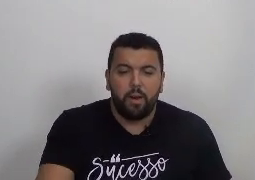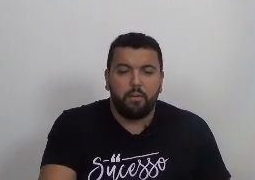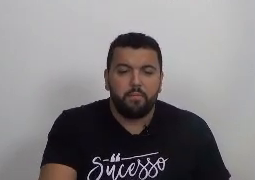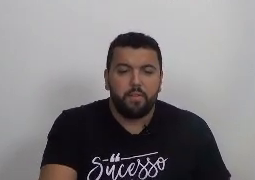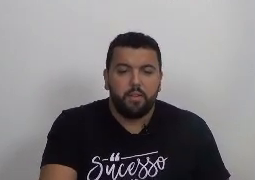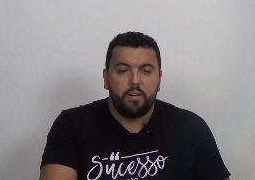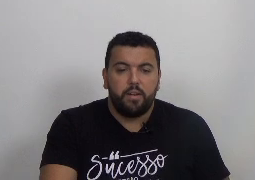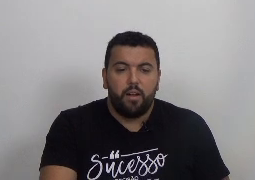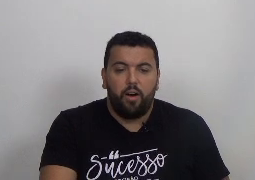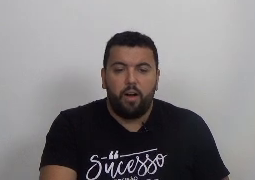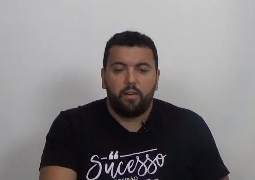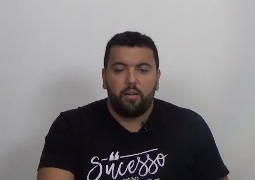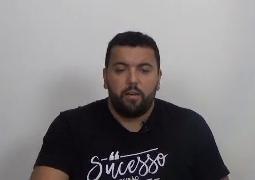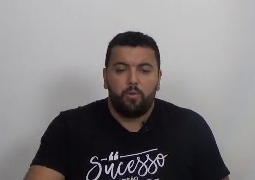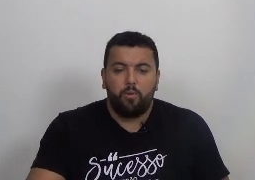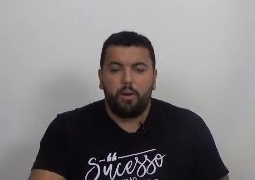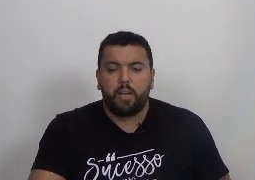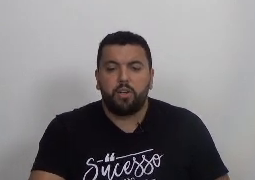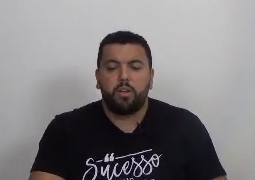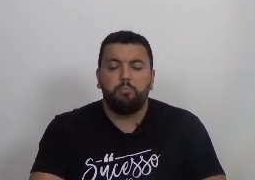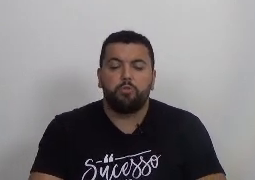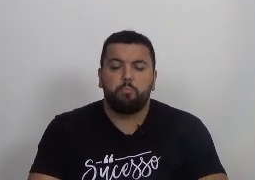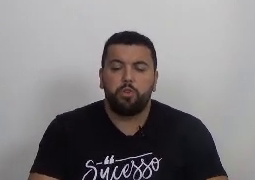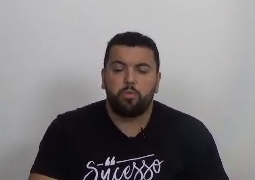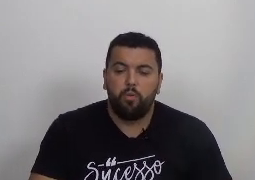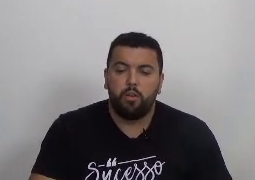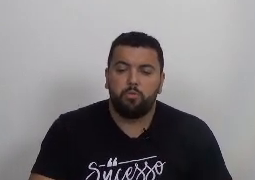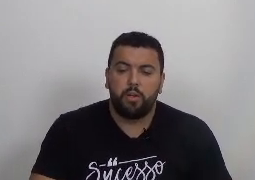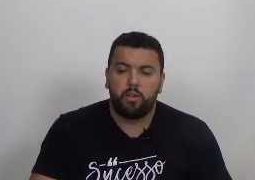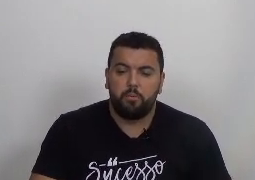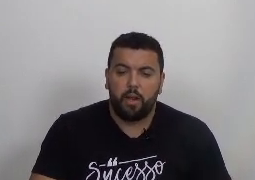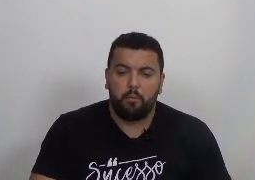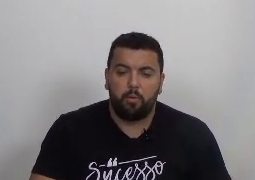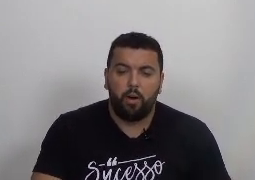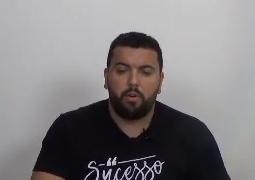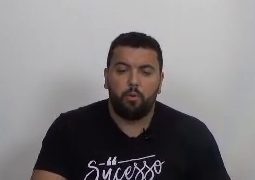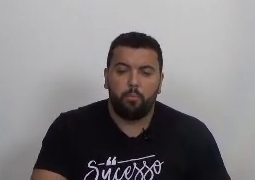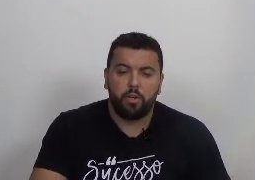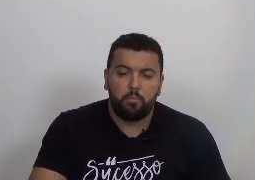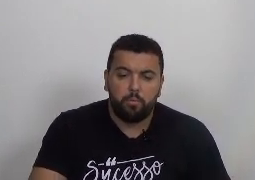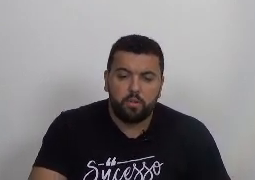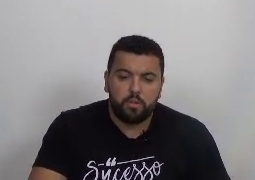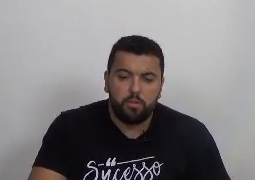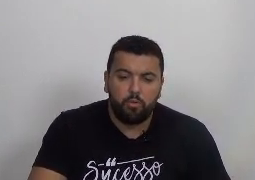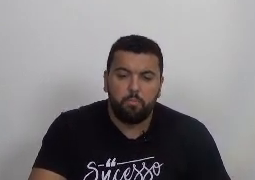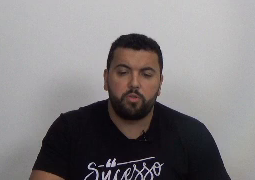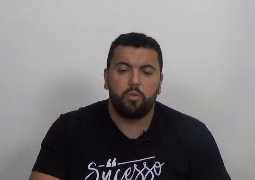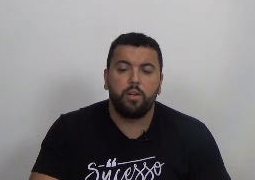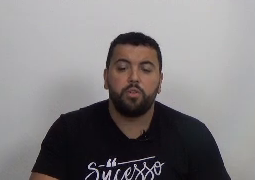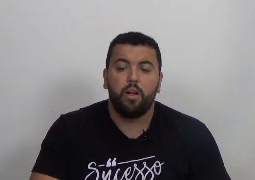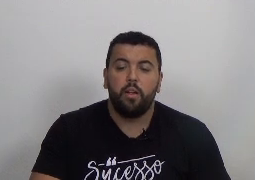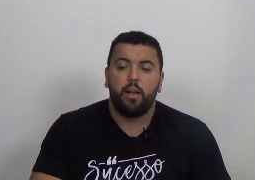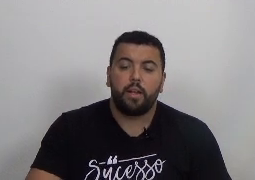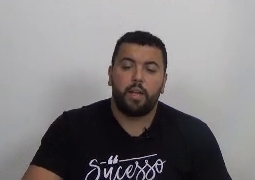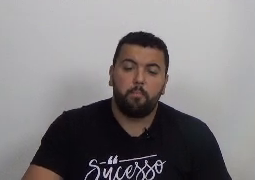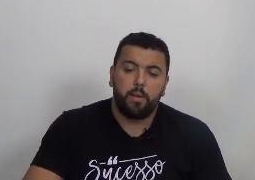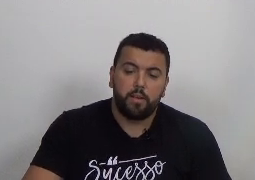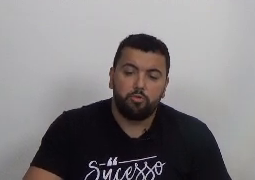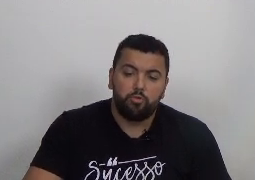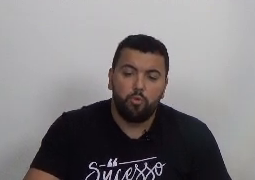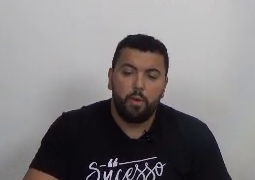fazer na nossa questão vamos lá pa uma questão múltipla escolha de uma determinada prova é composta por cinco opções